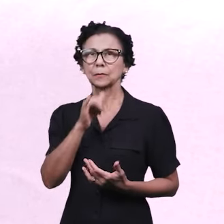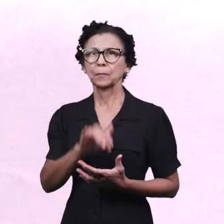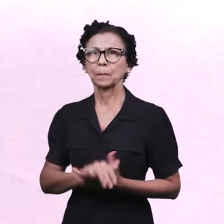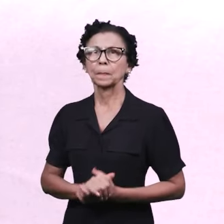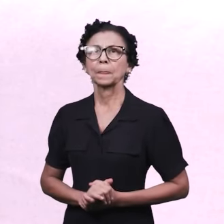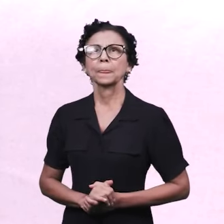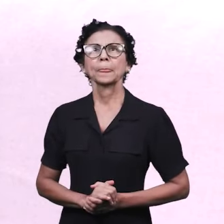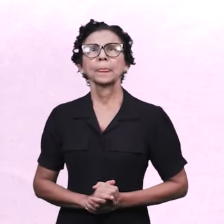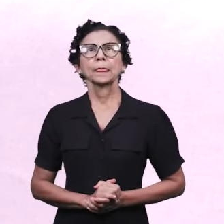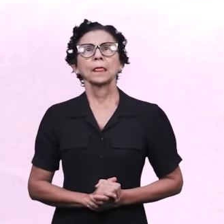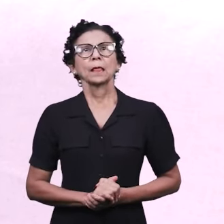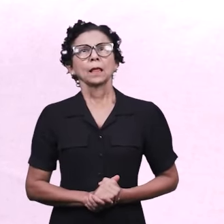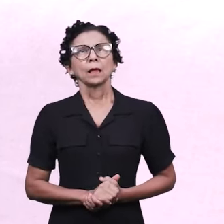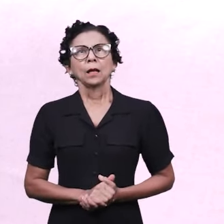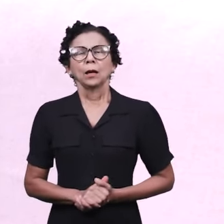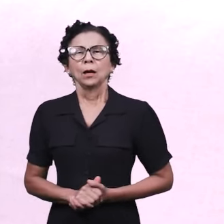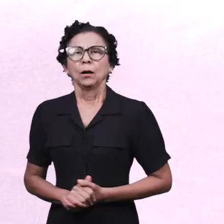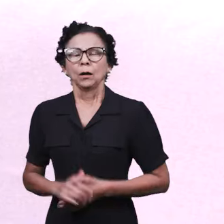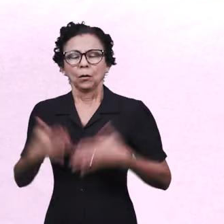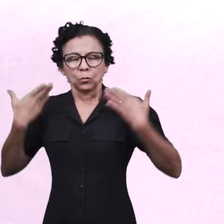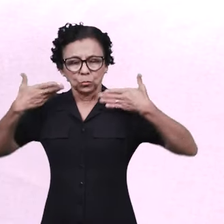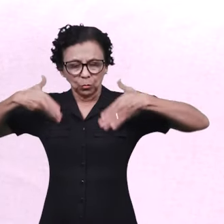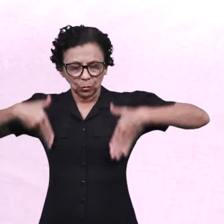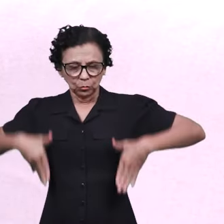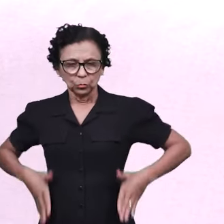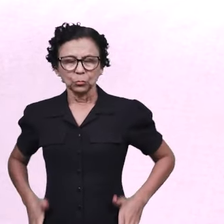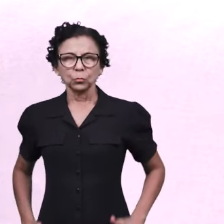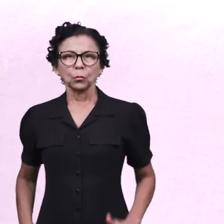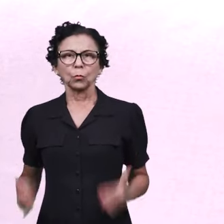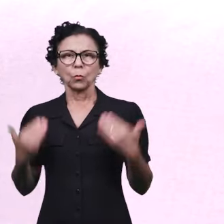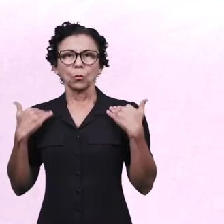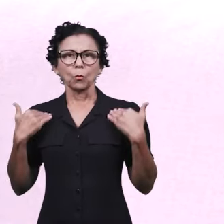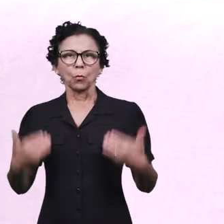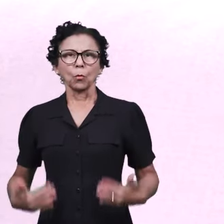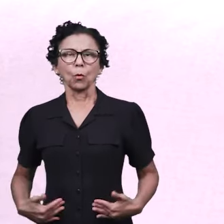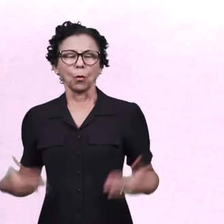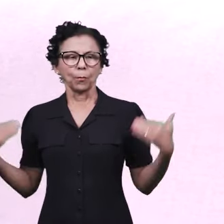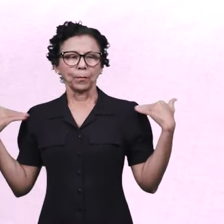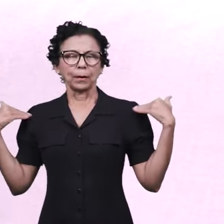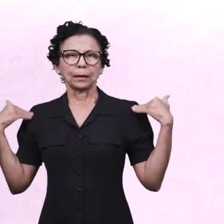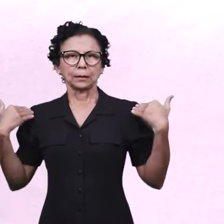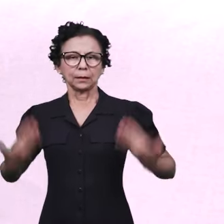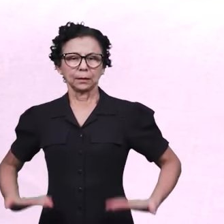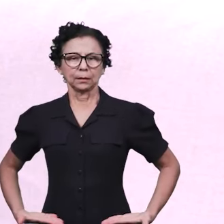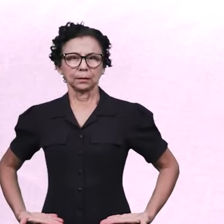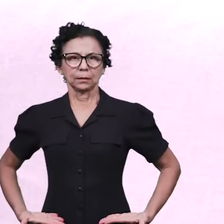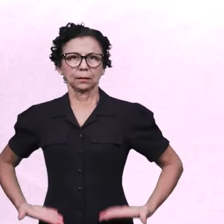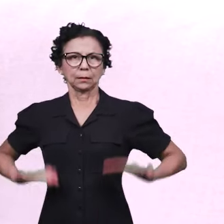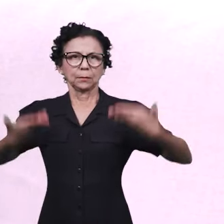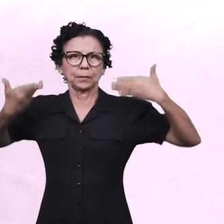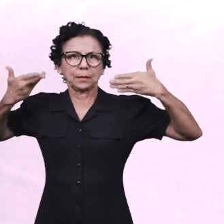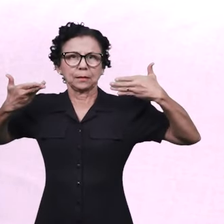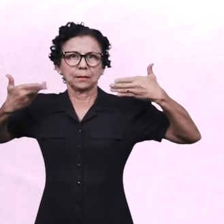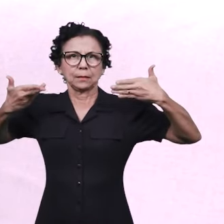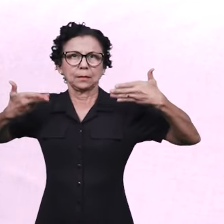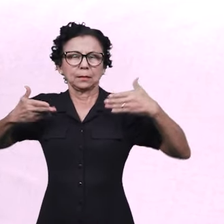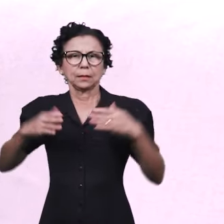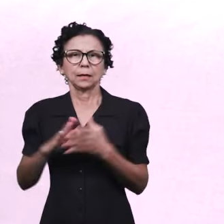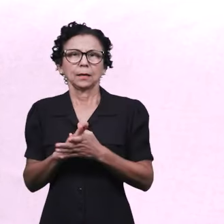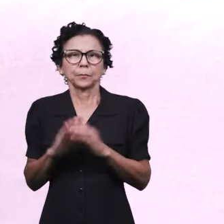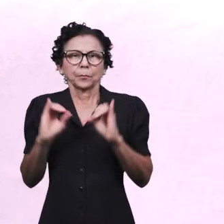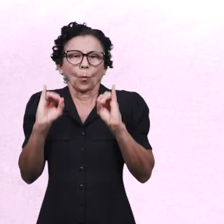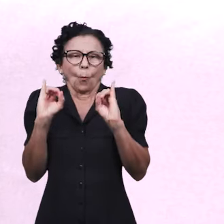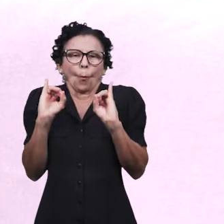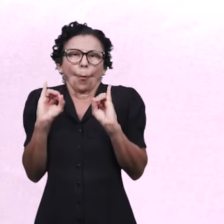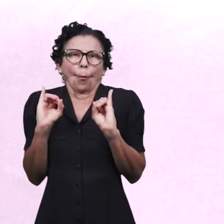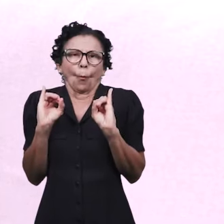desproporção de gordura corporal geralmente o tronco né a parte superior ela é mais magra